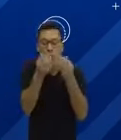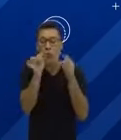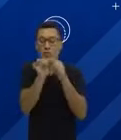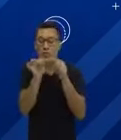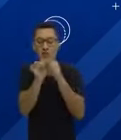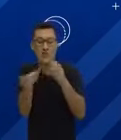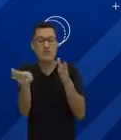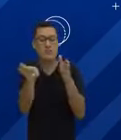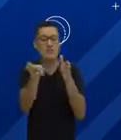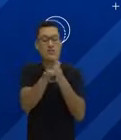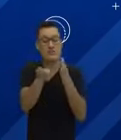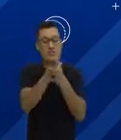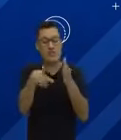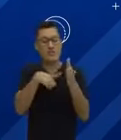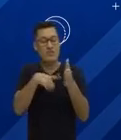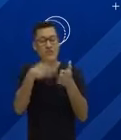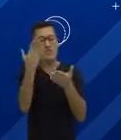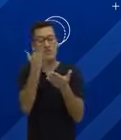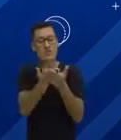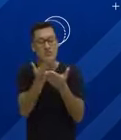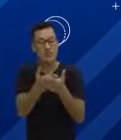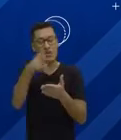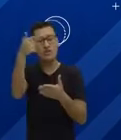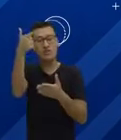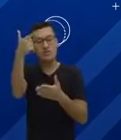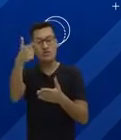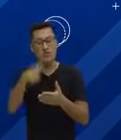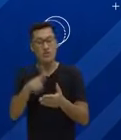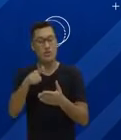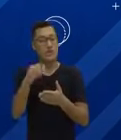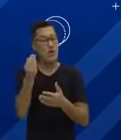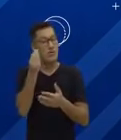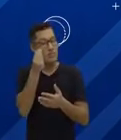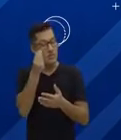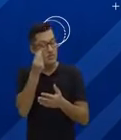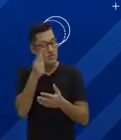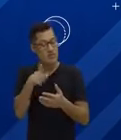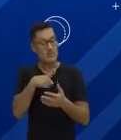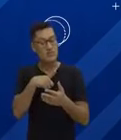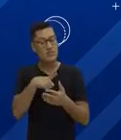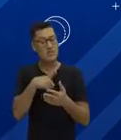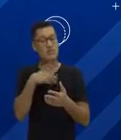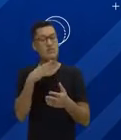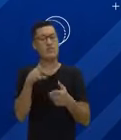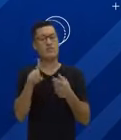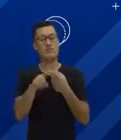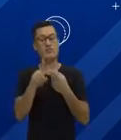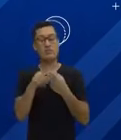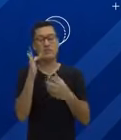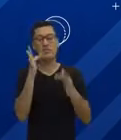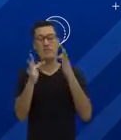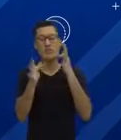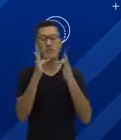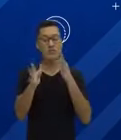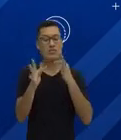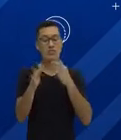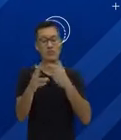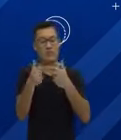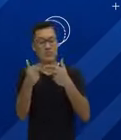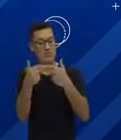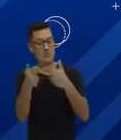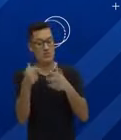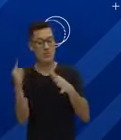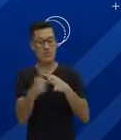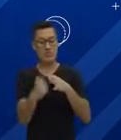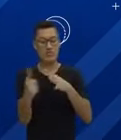chegar, para ter essa aula de novo? Preste atenção. Você tem as redes sociais, como eu falei para você. Se você utilizar lá o aplicativo, lá